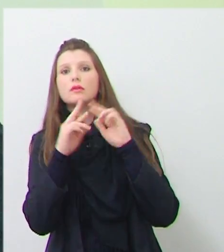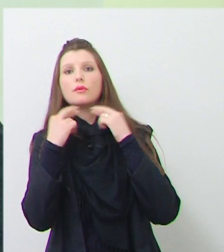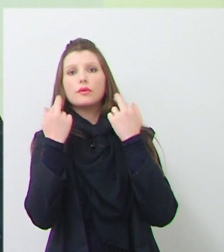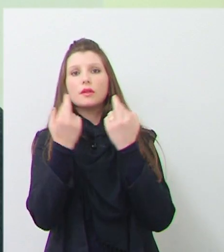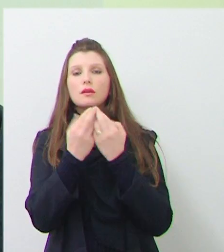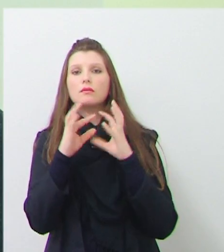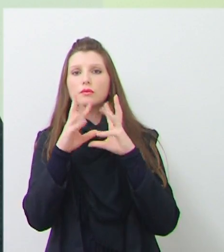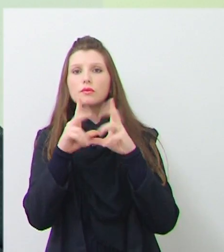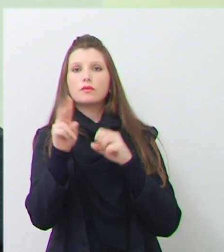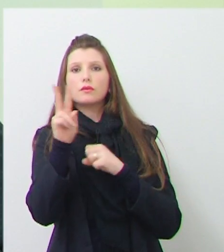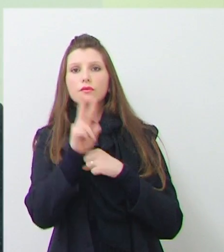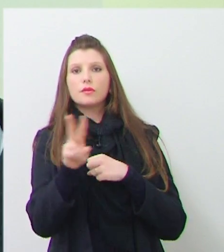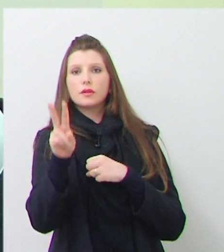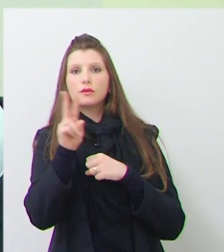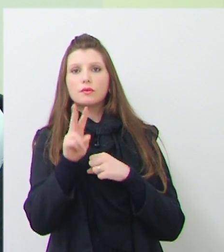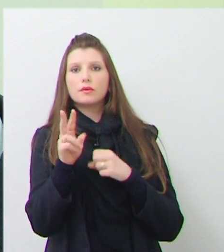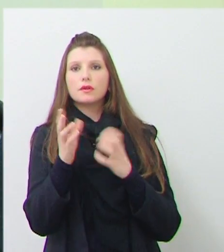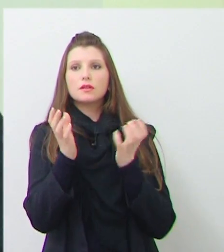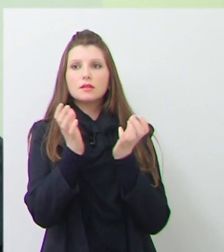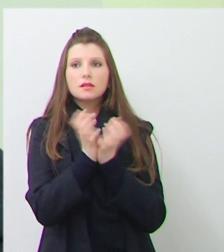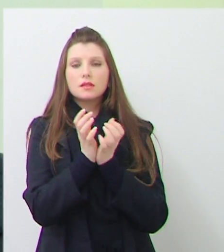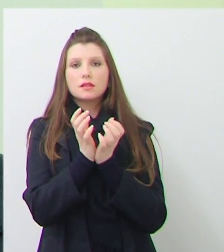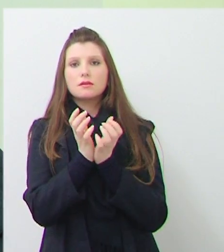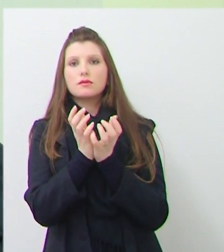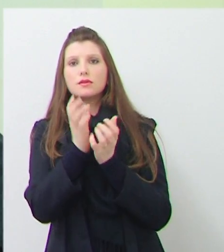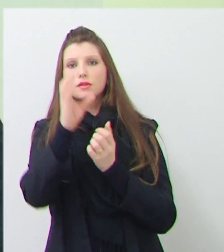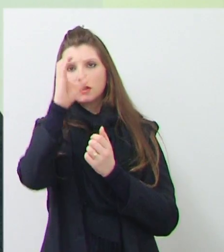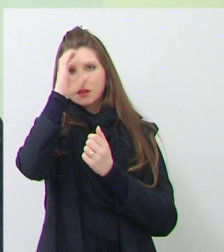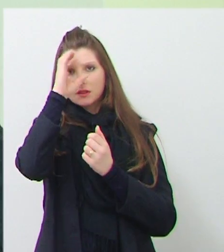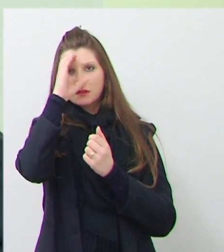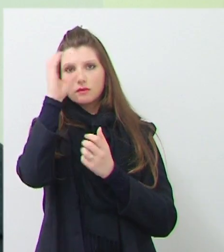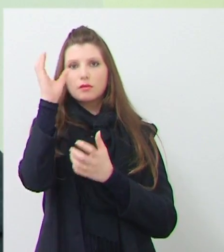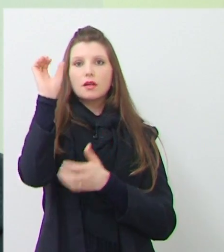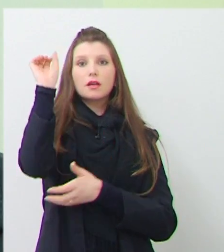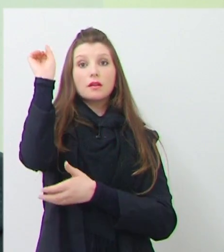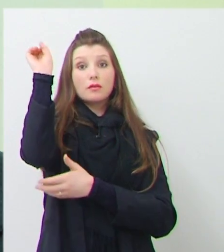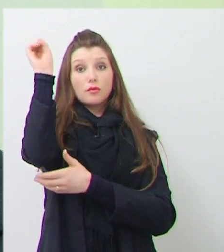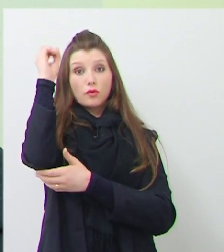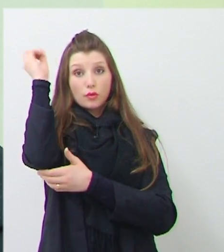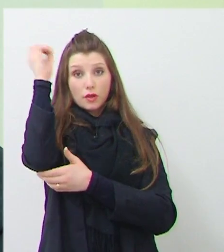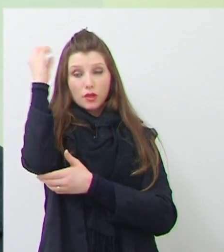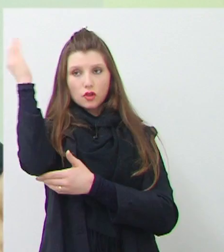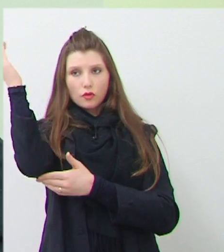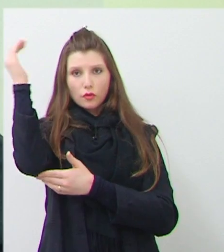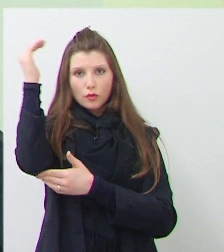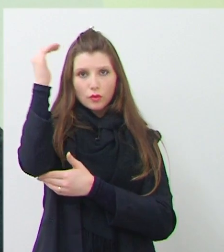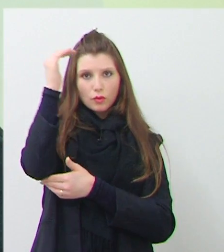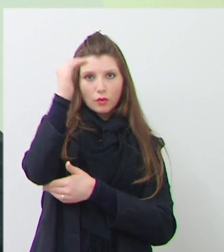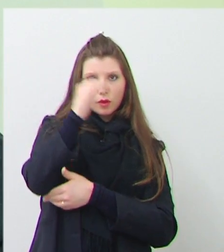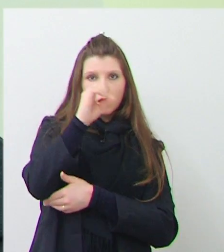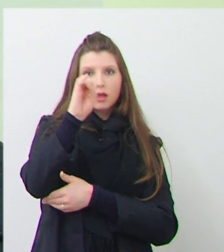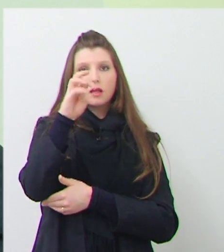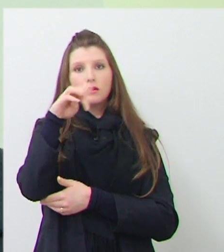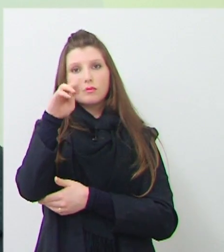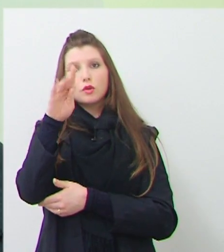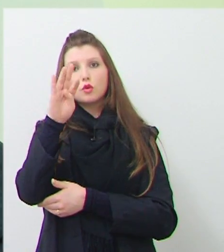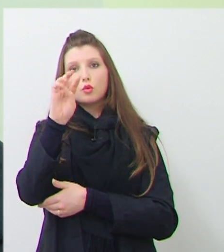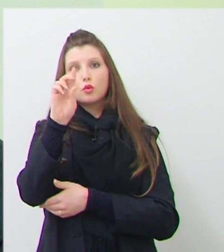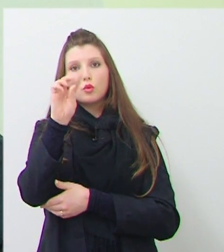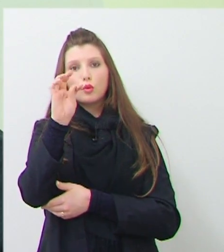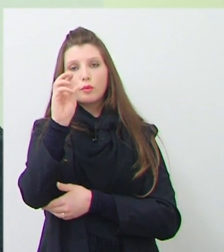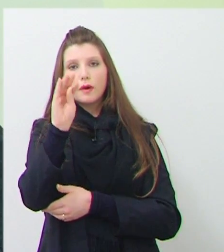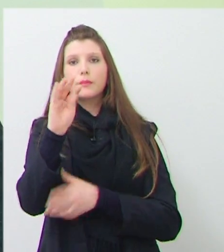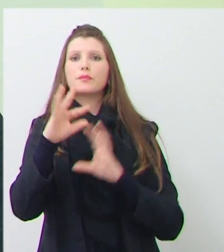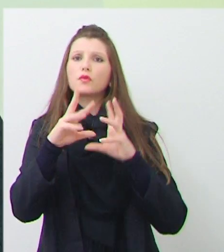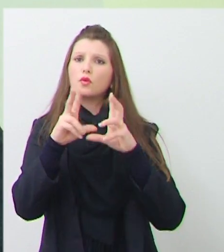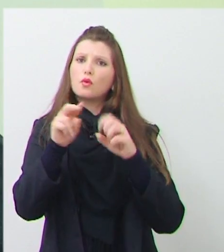tarde. Como a central de Criciúma atende de Passo de Torres até Imbituba, nós estamos convidando todos os vereadores